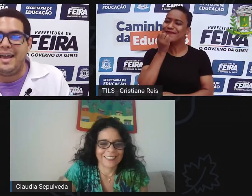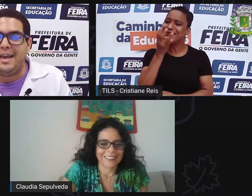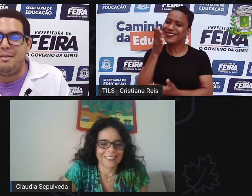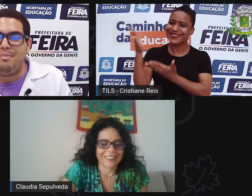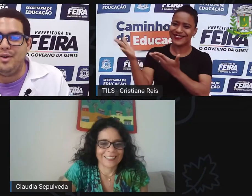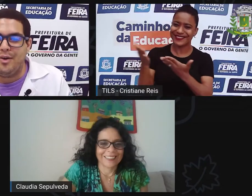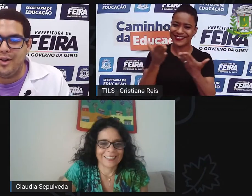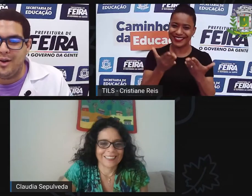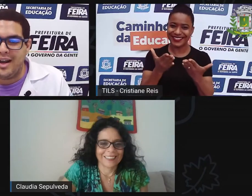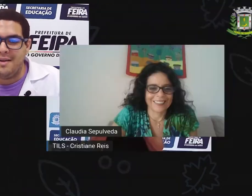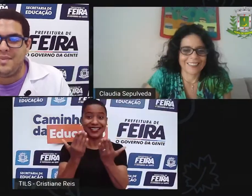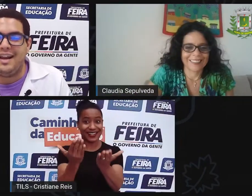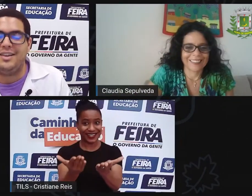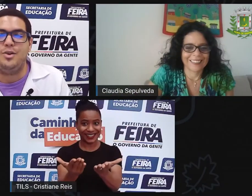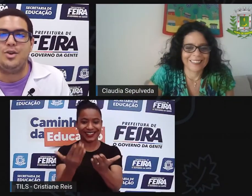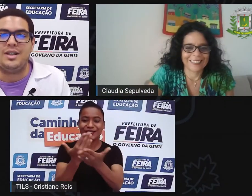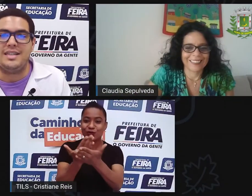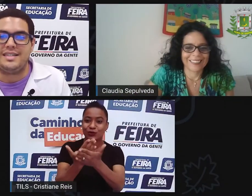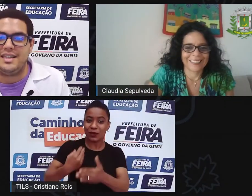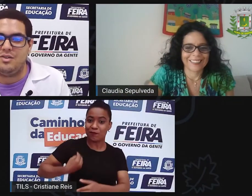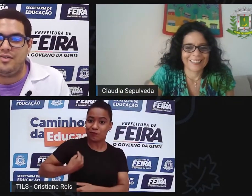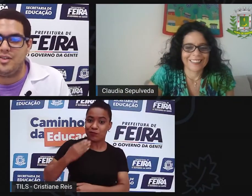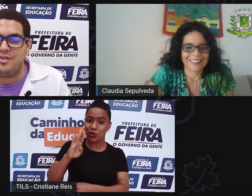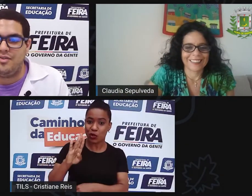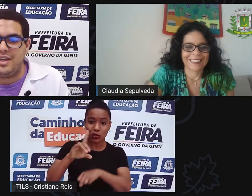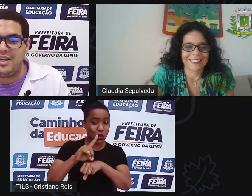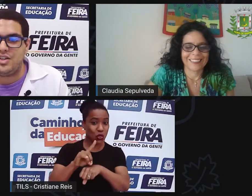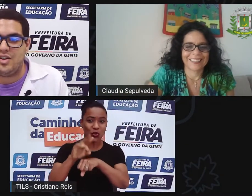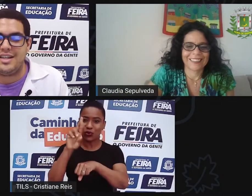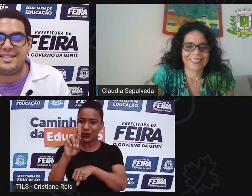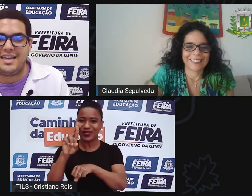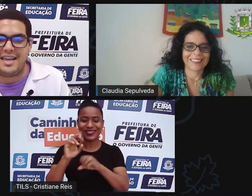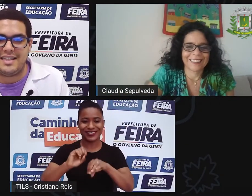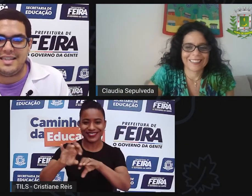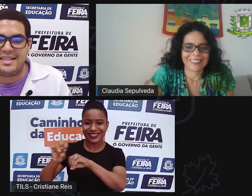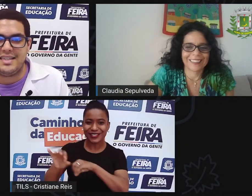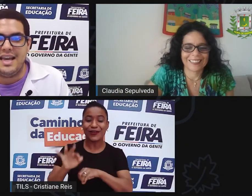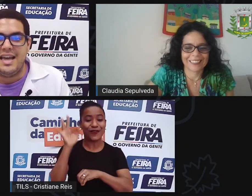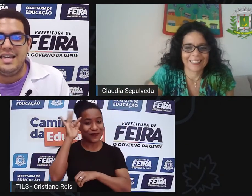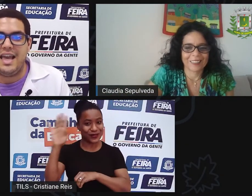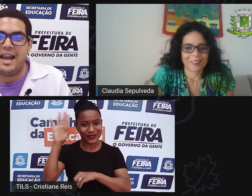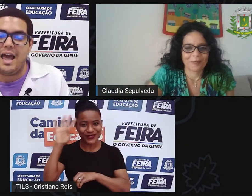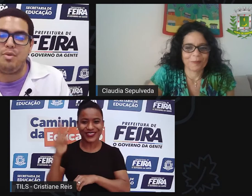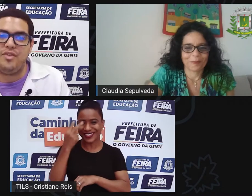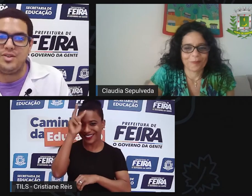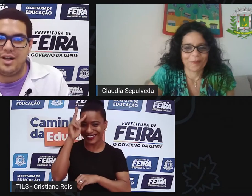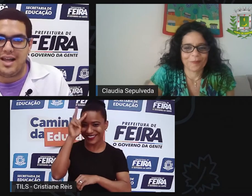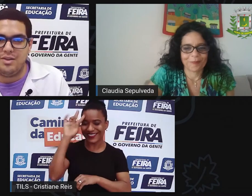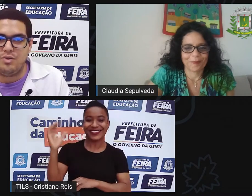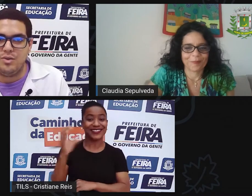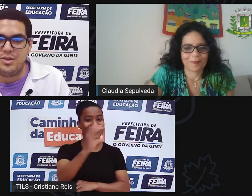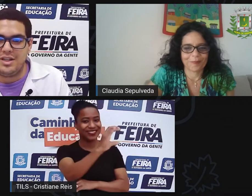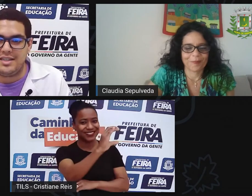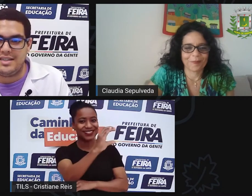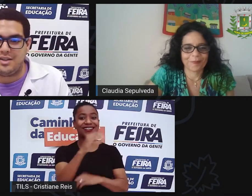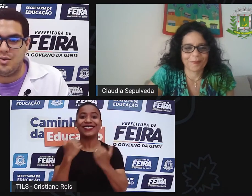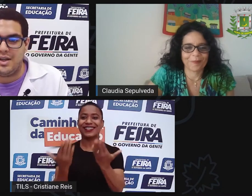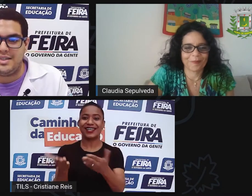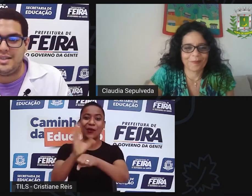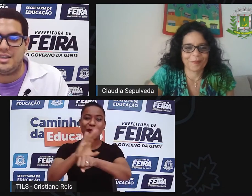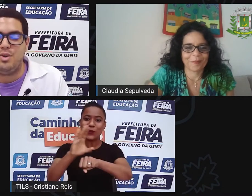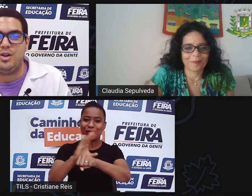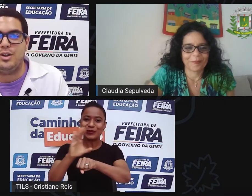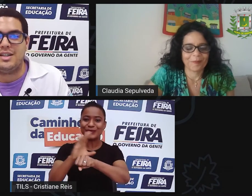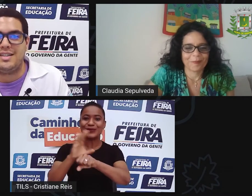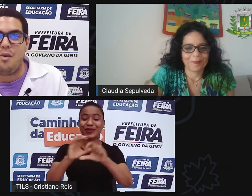é bióloga, ela é doutora em ensino, filosofia e história das ciências e ela é professora lá do curso de licenciatura